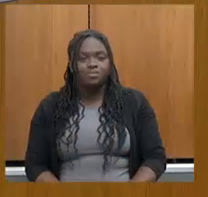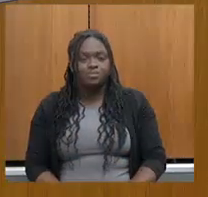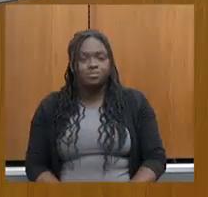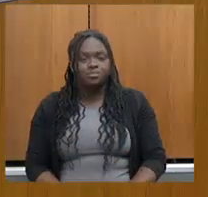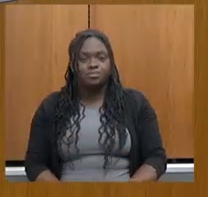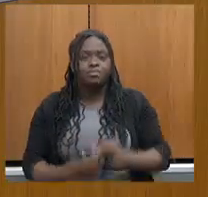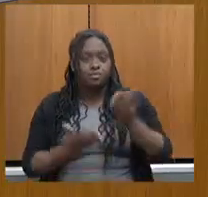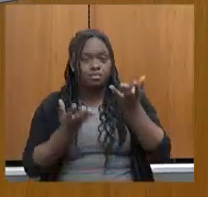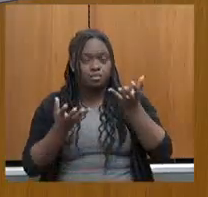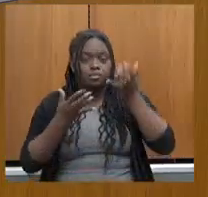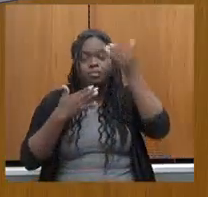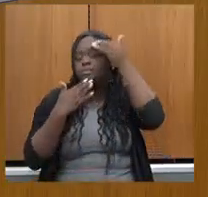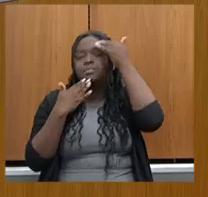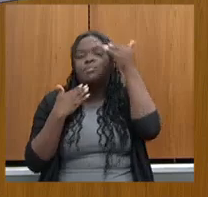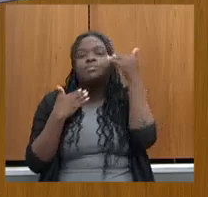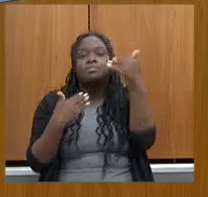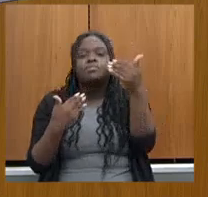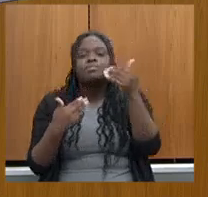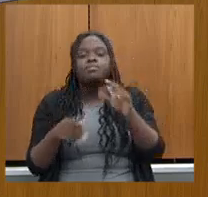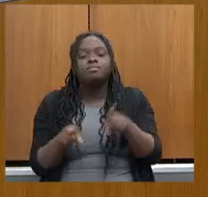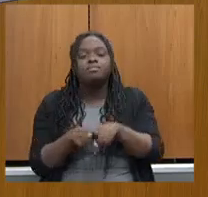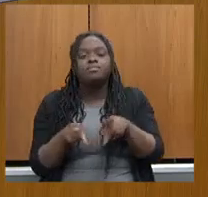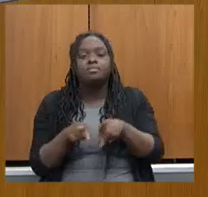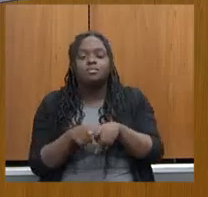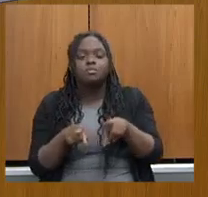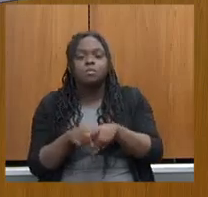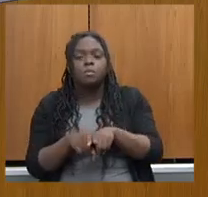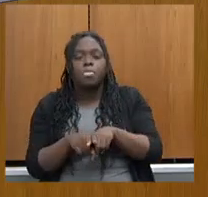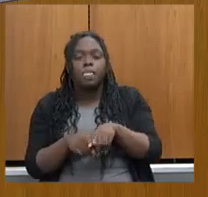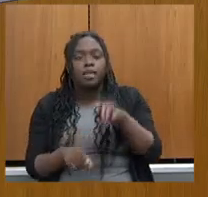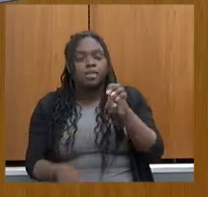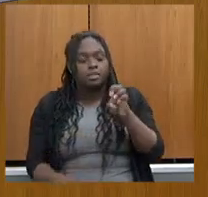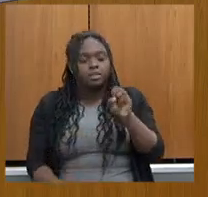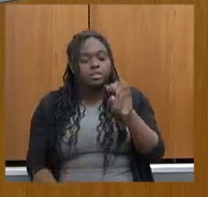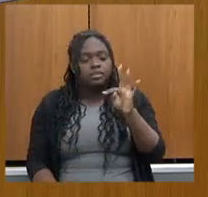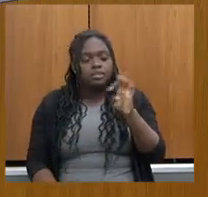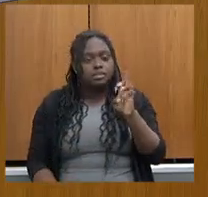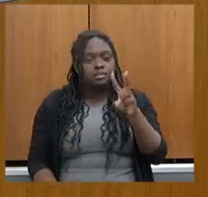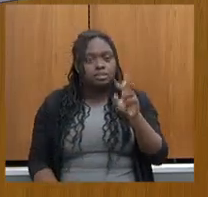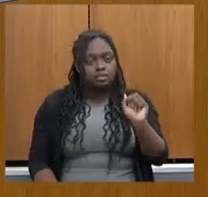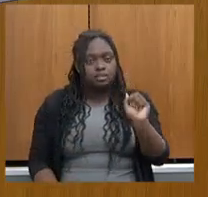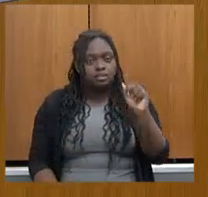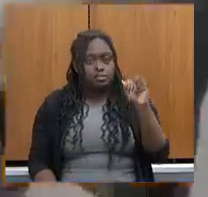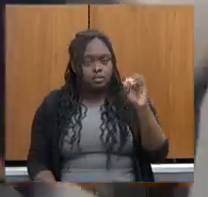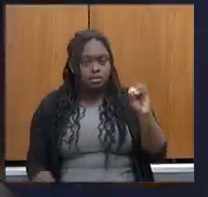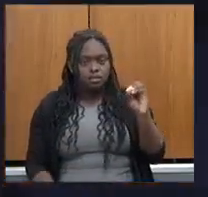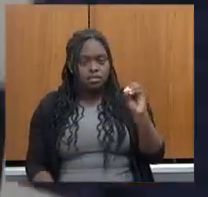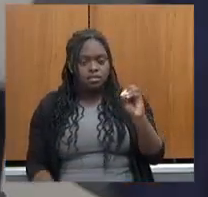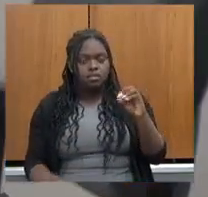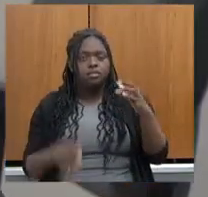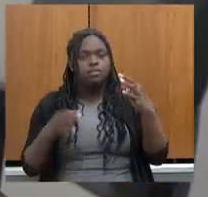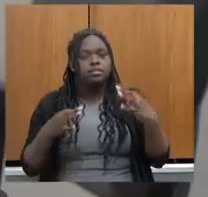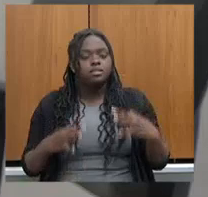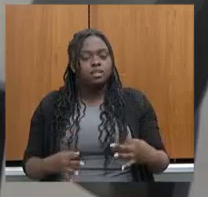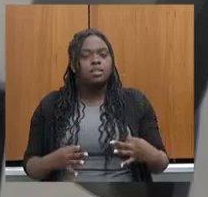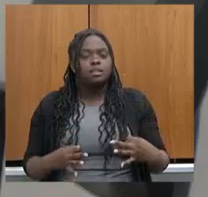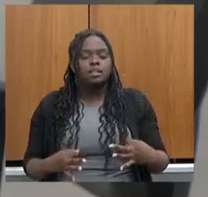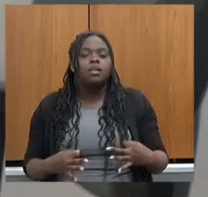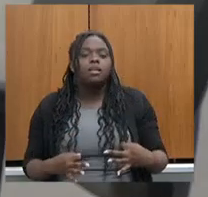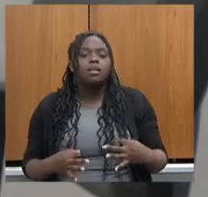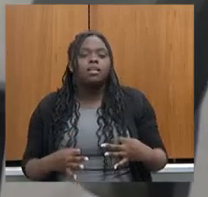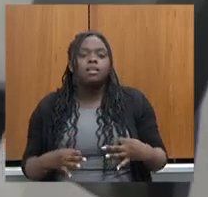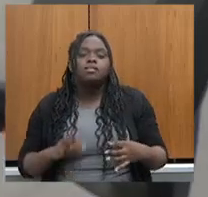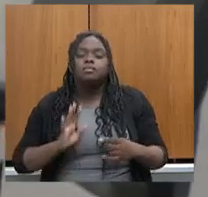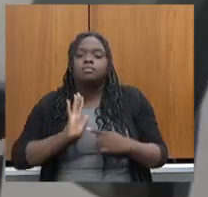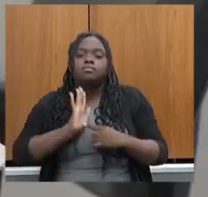agradecemos ao Coronel Estevão Com certeza nos